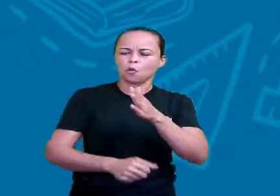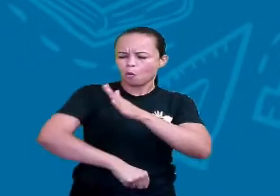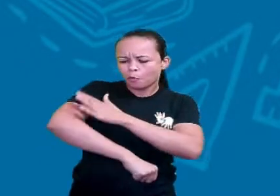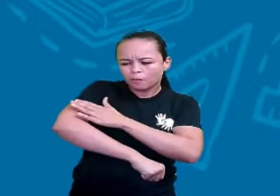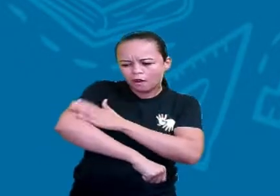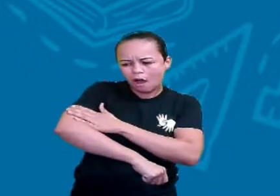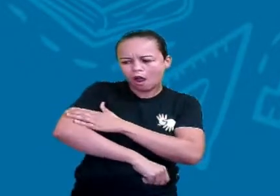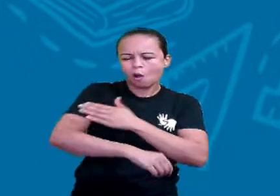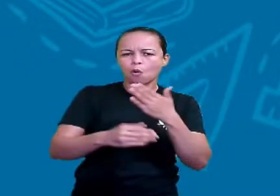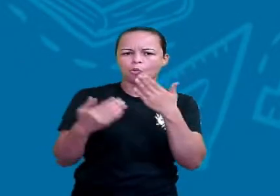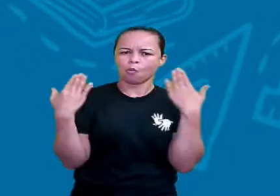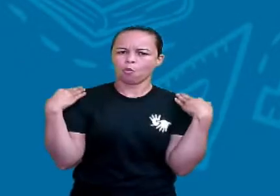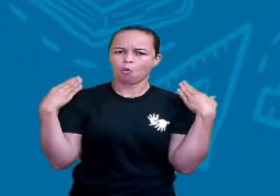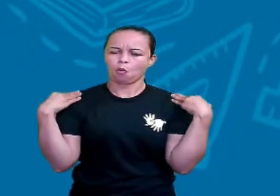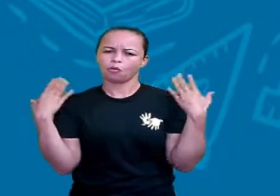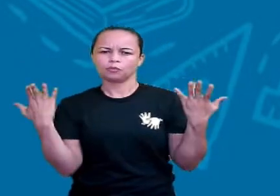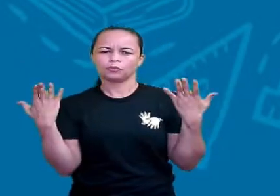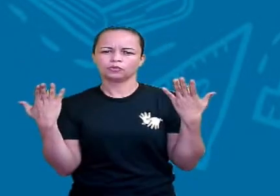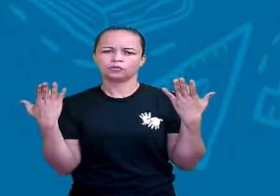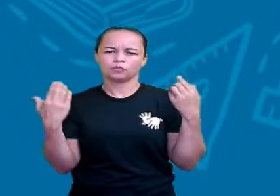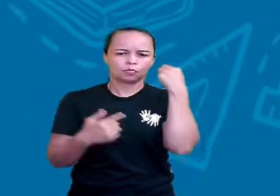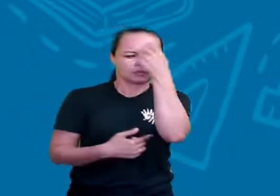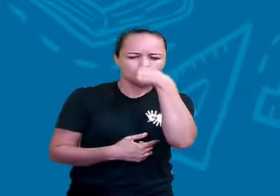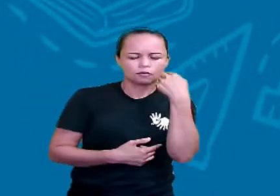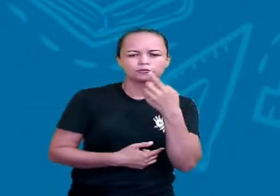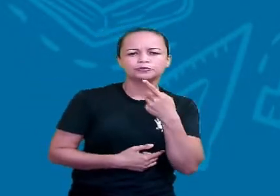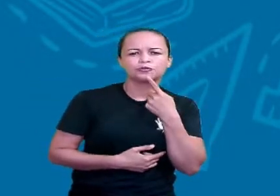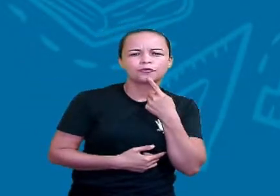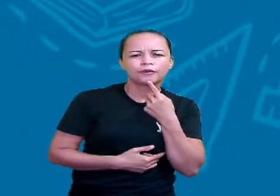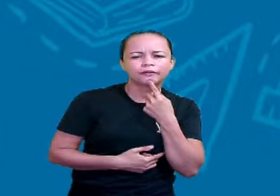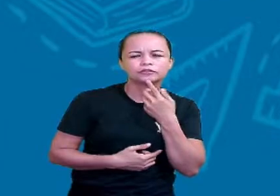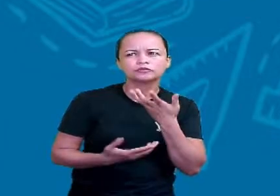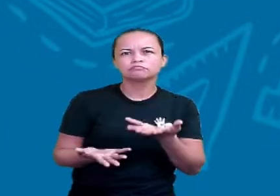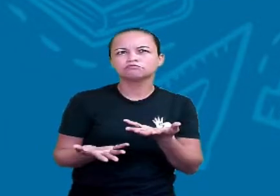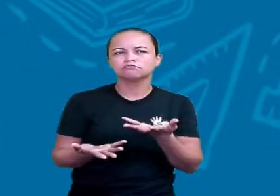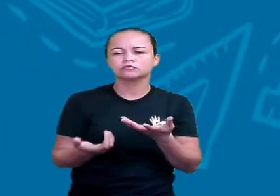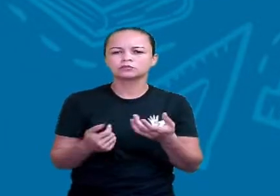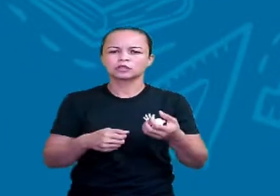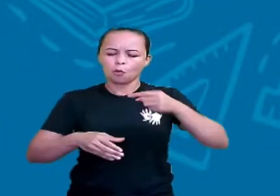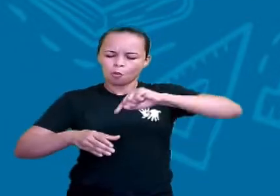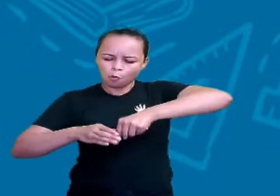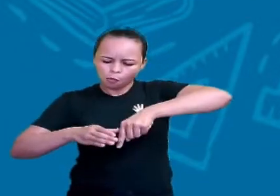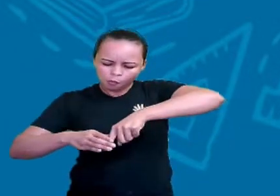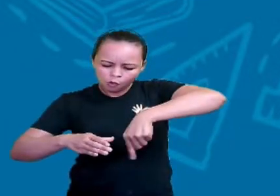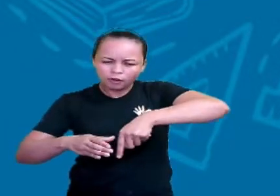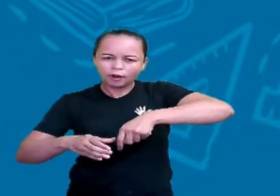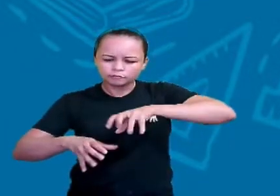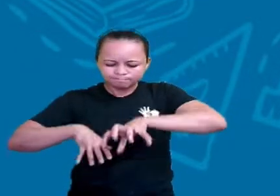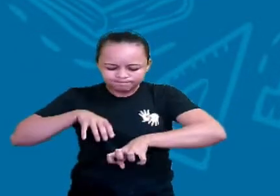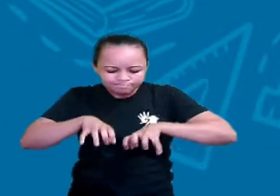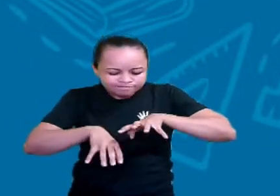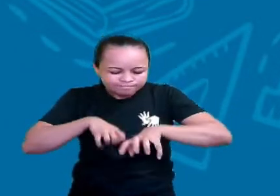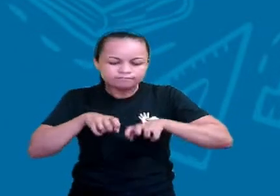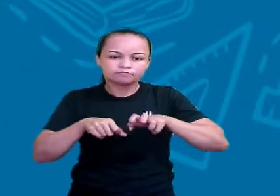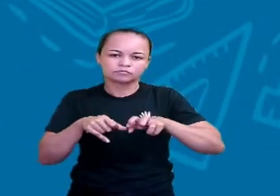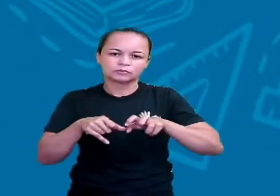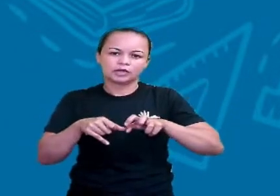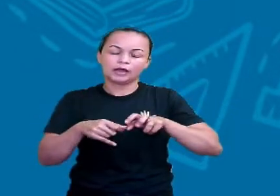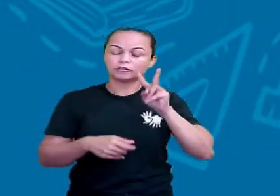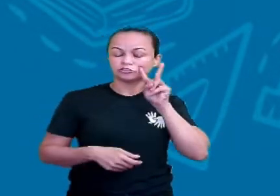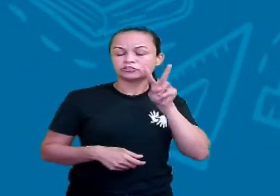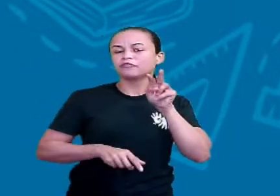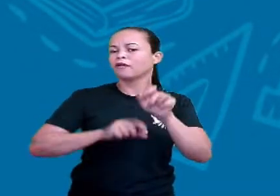o rosto, o queixo, um buraco para cavar. E aí a gente vê o quê? A gente vê duas